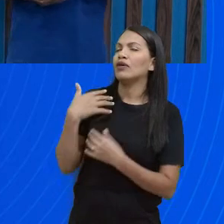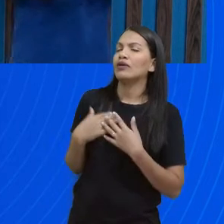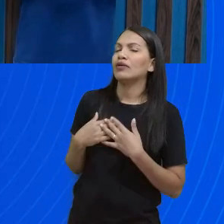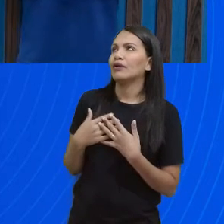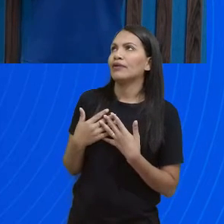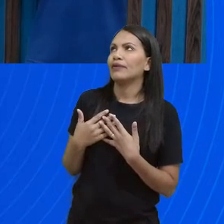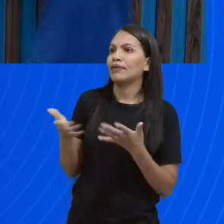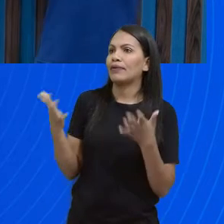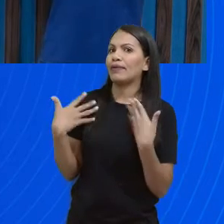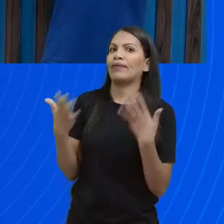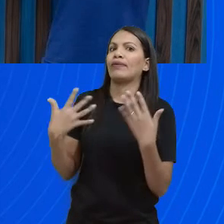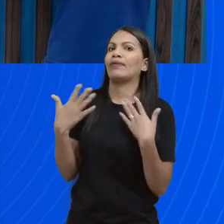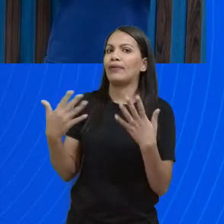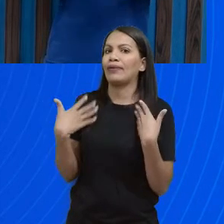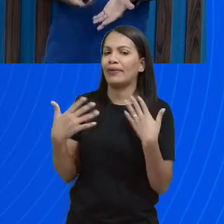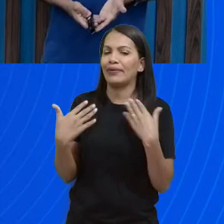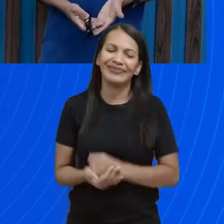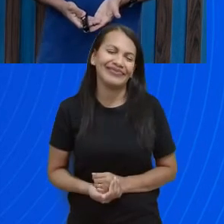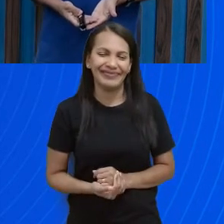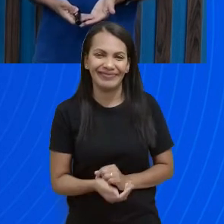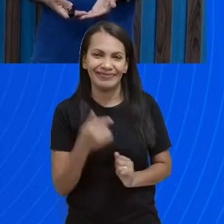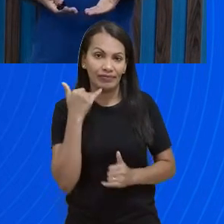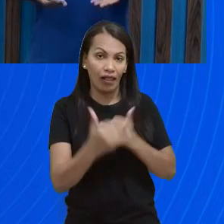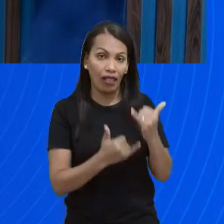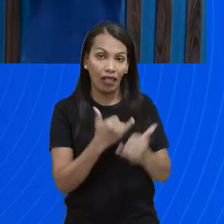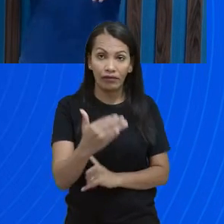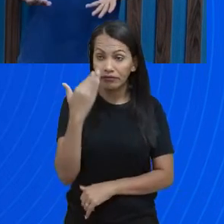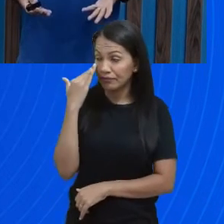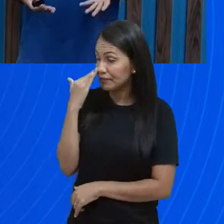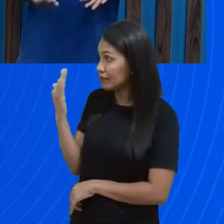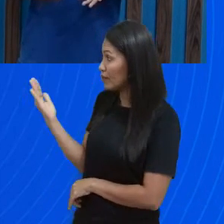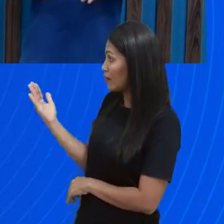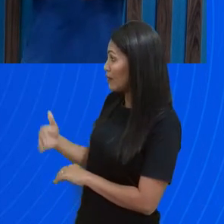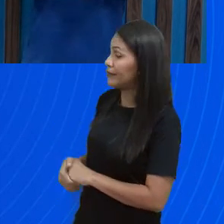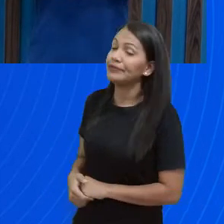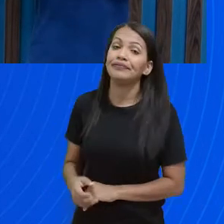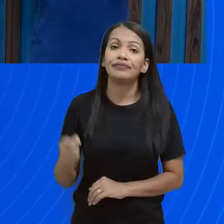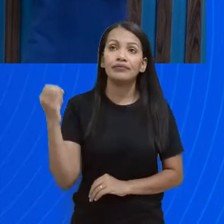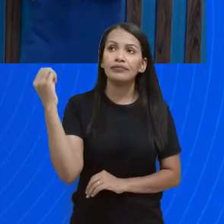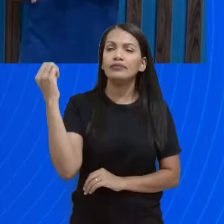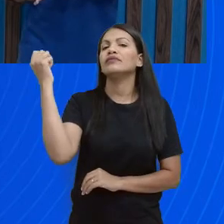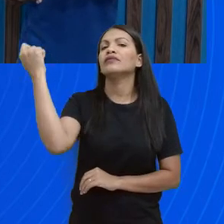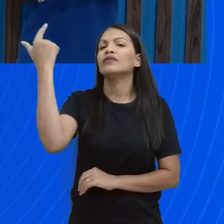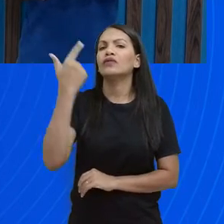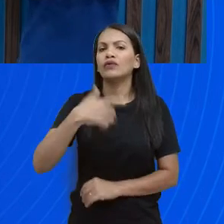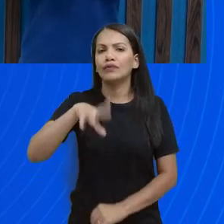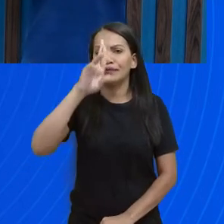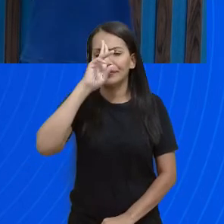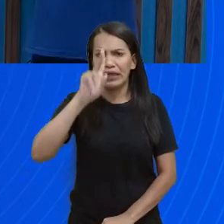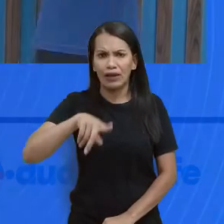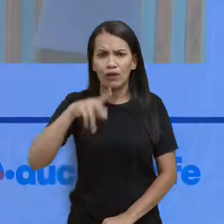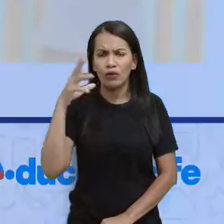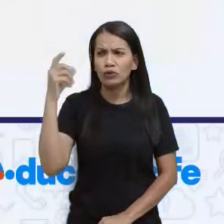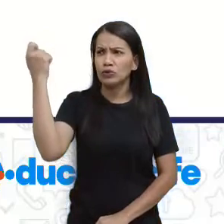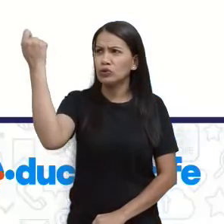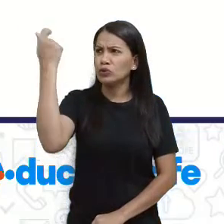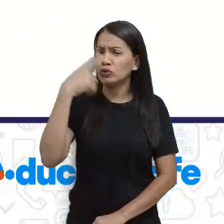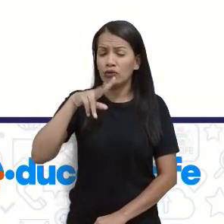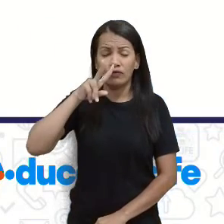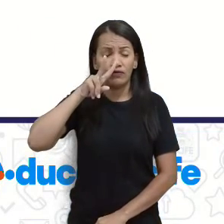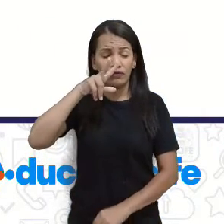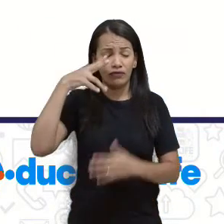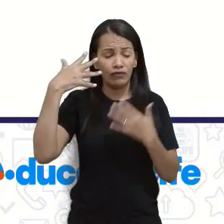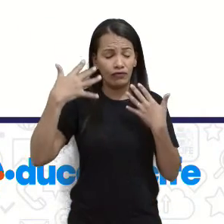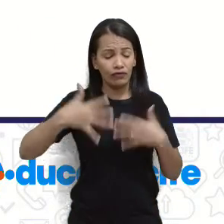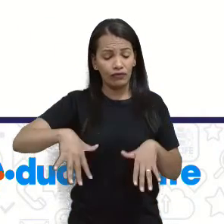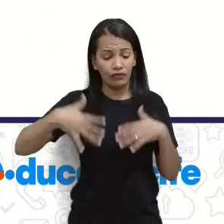hidratar. Por que eu botei o relógio aí ao sol do meio-dia? Porque o sol do meio-dia, gente, é quando é o sol mais forte. E aí você consegue ter a formação de